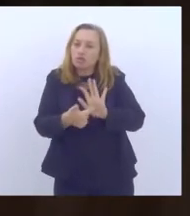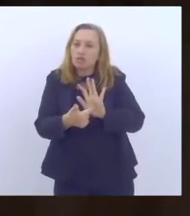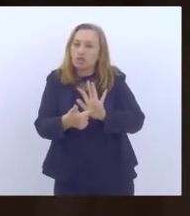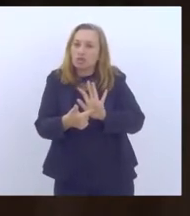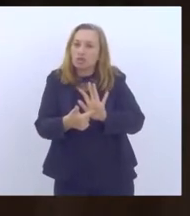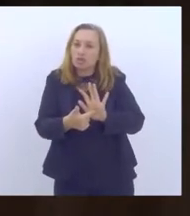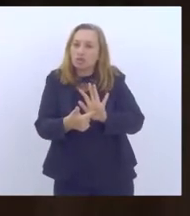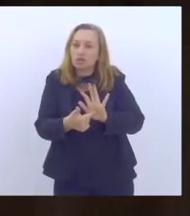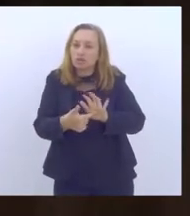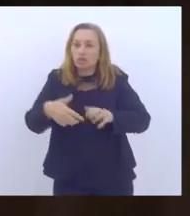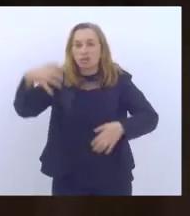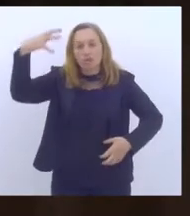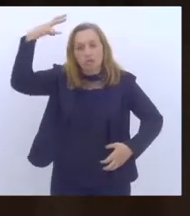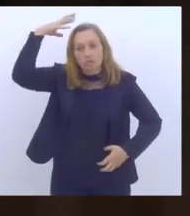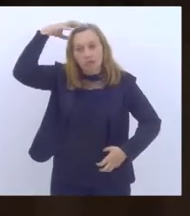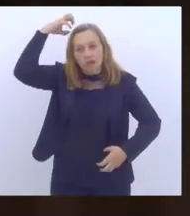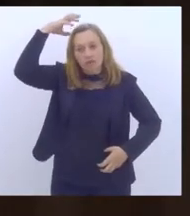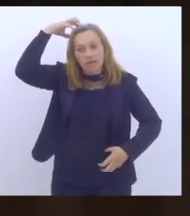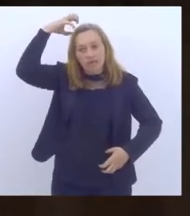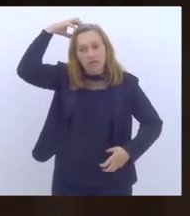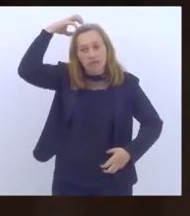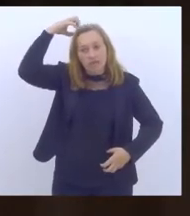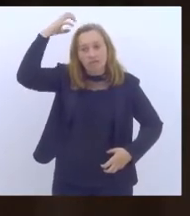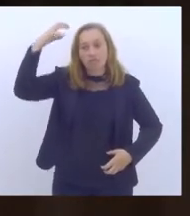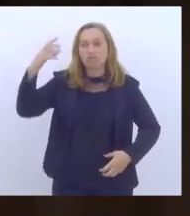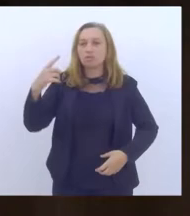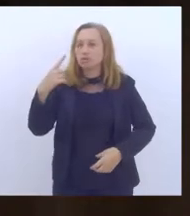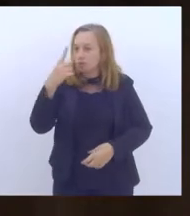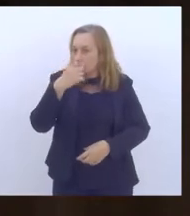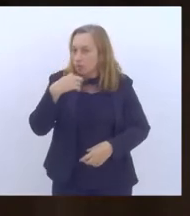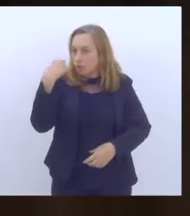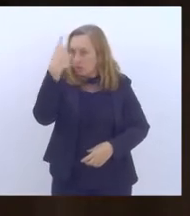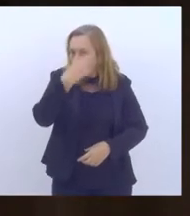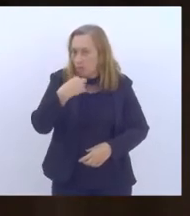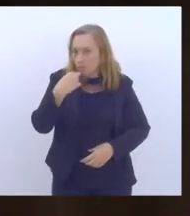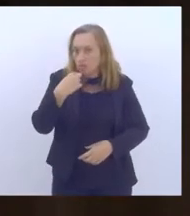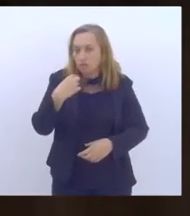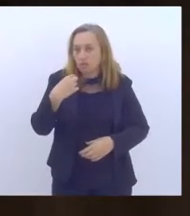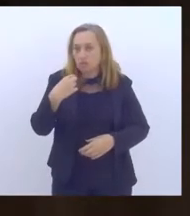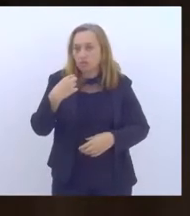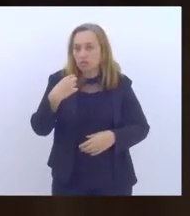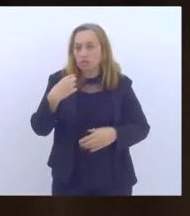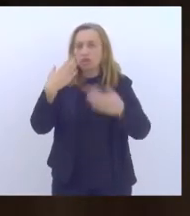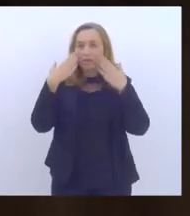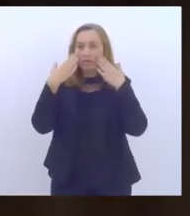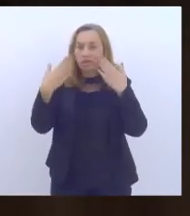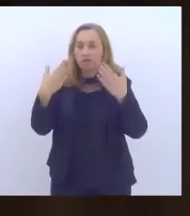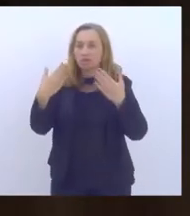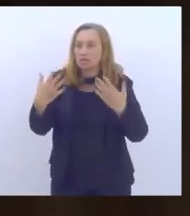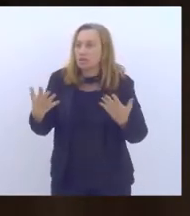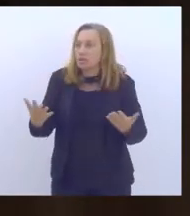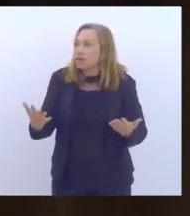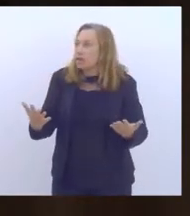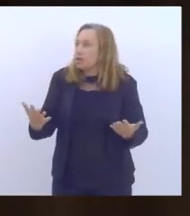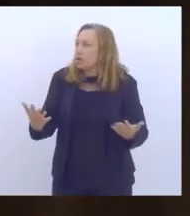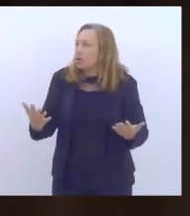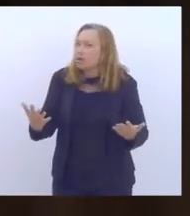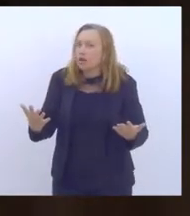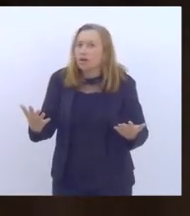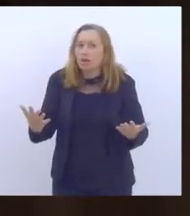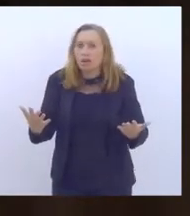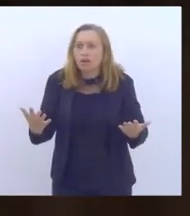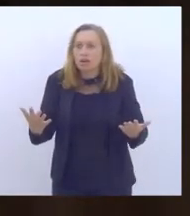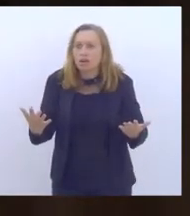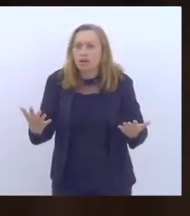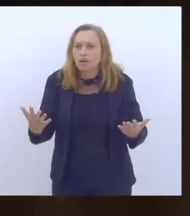foram macacos o rosto da apresentadora já diziam o que ela entendeu